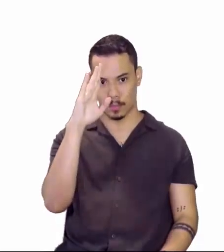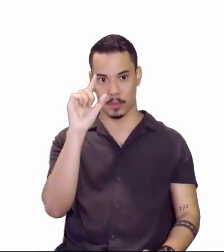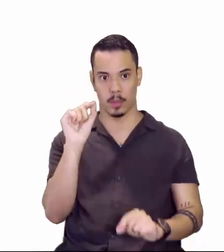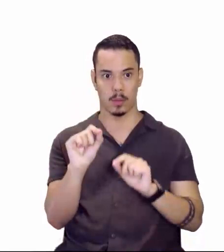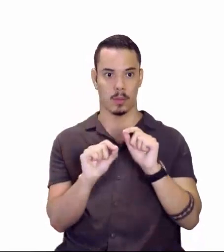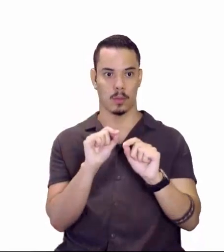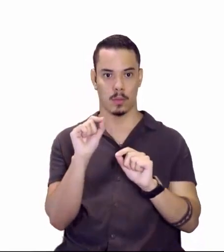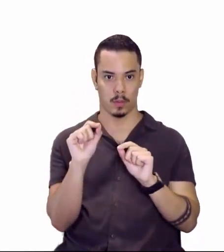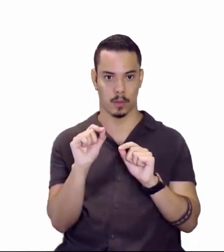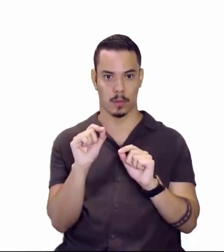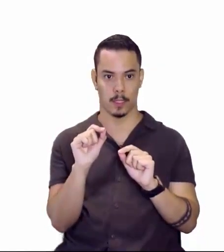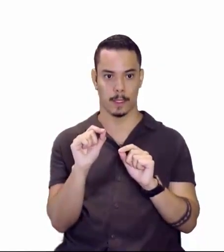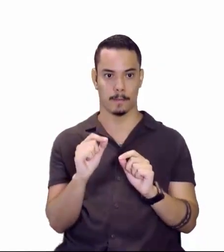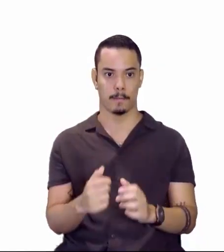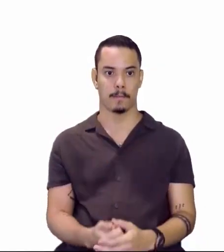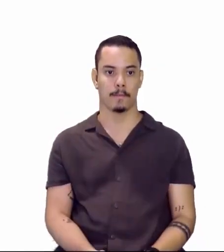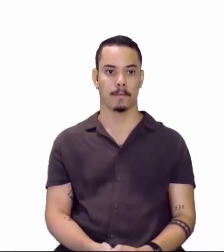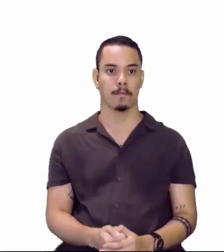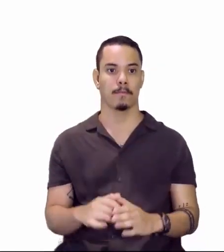a